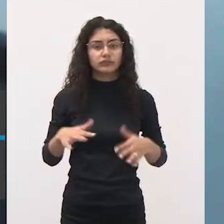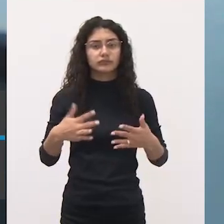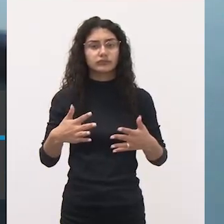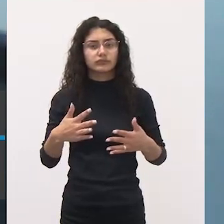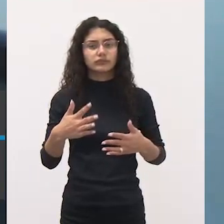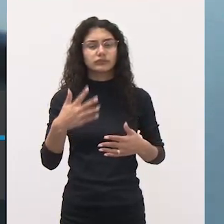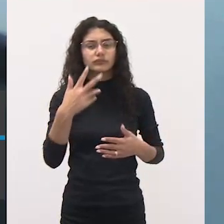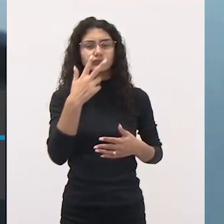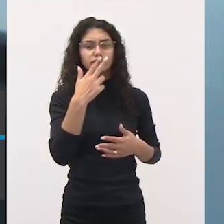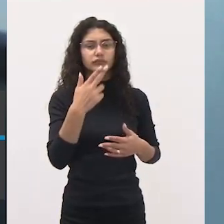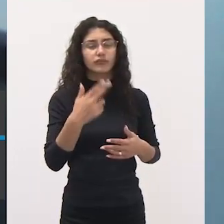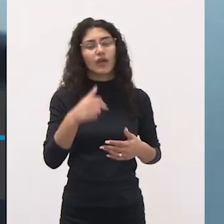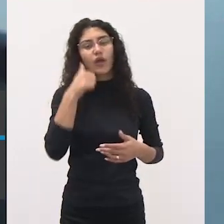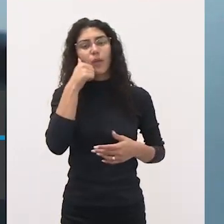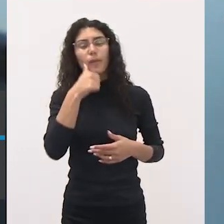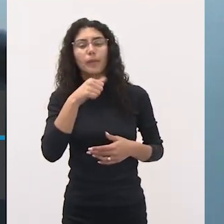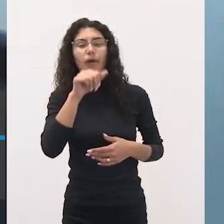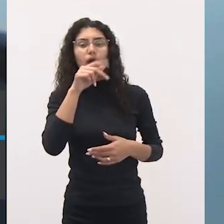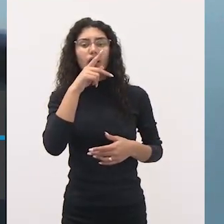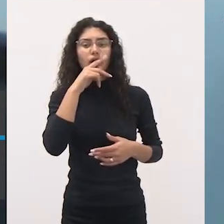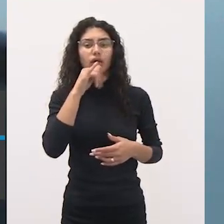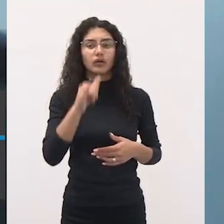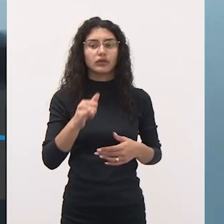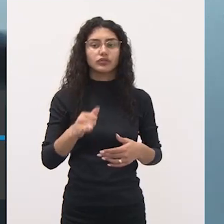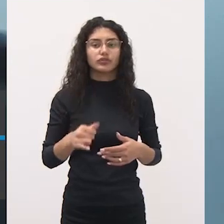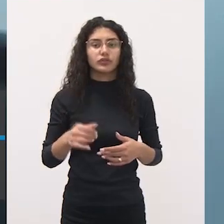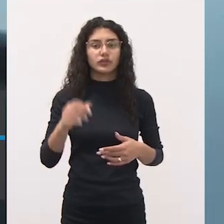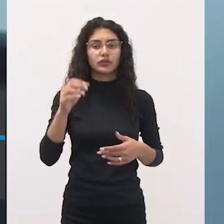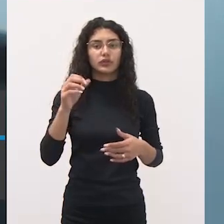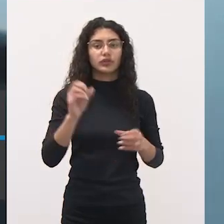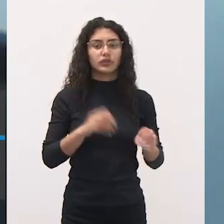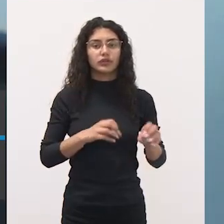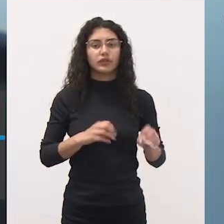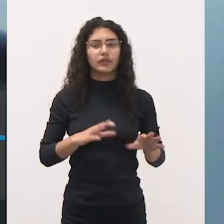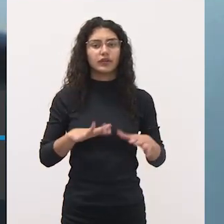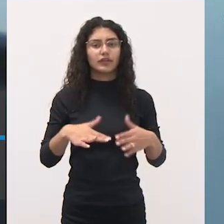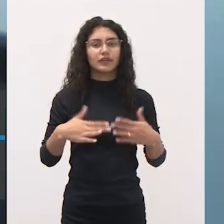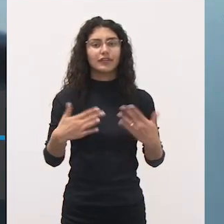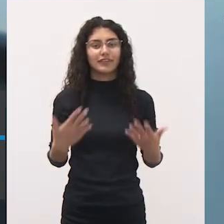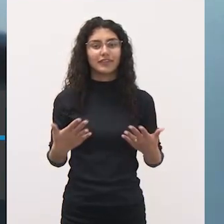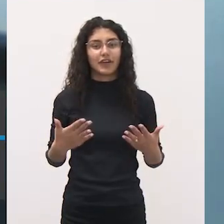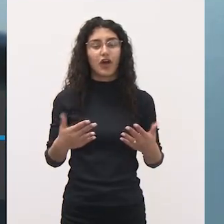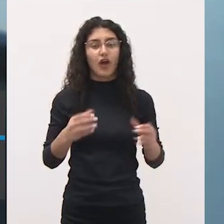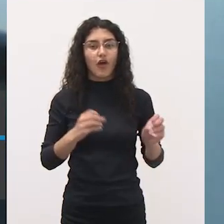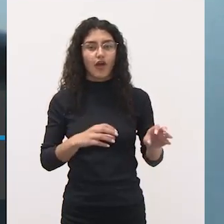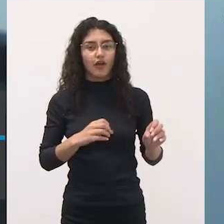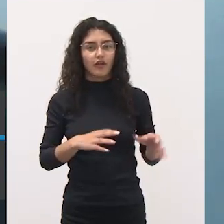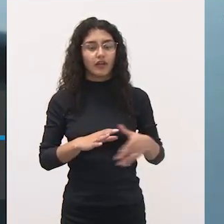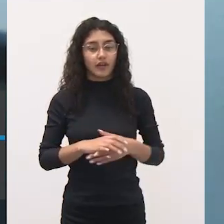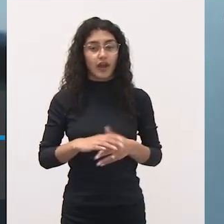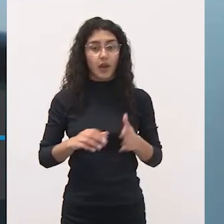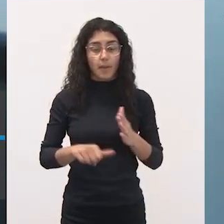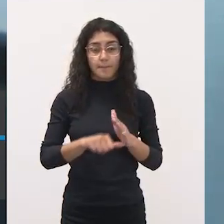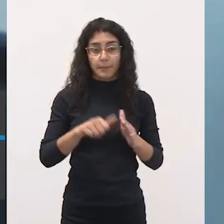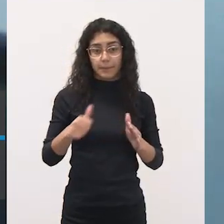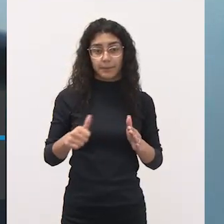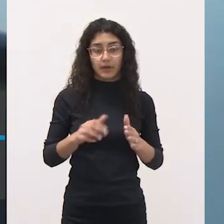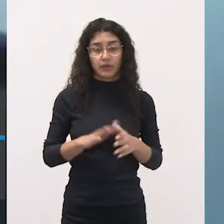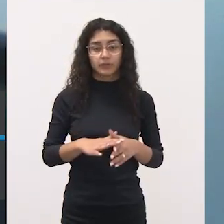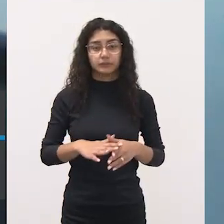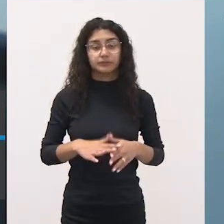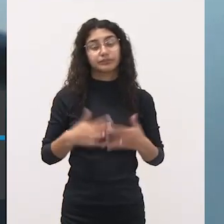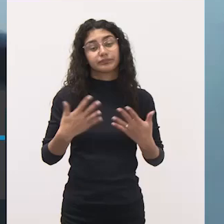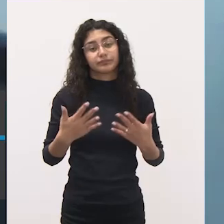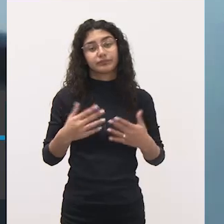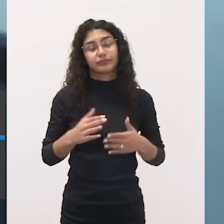quem vai ensinar são os pais. Então, não se fala sobre o direito ao autoerotismo. Você vai ter